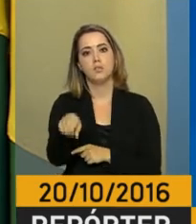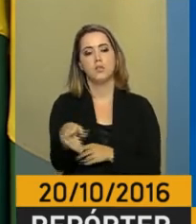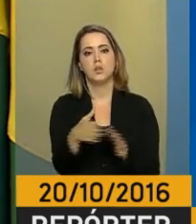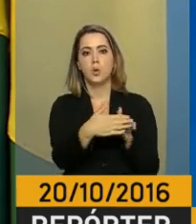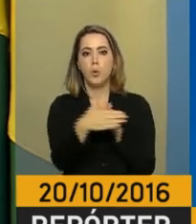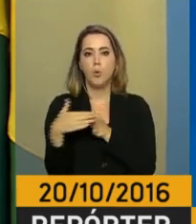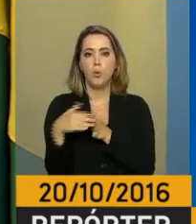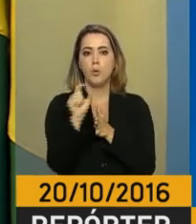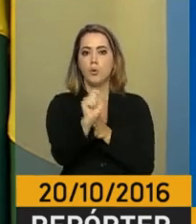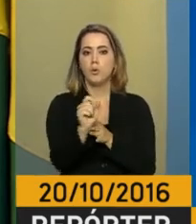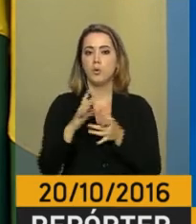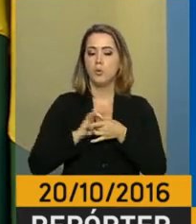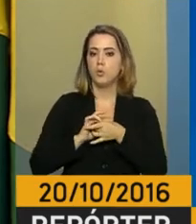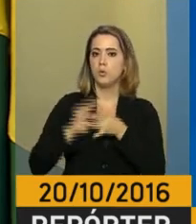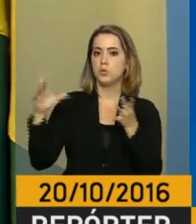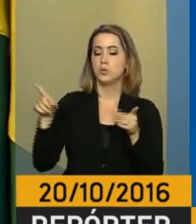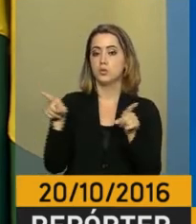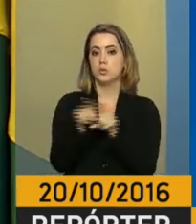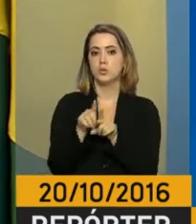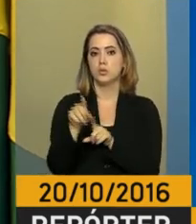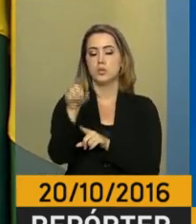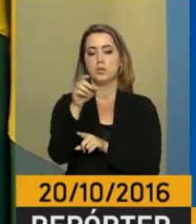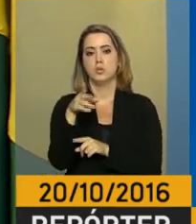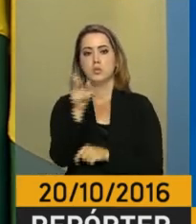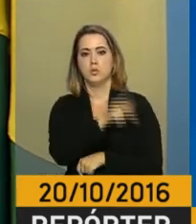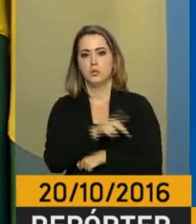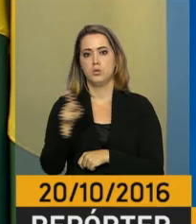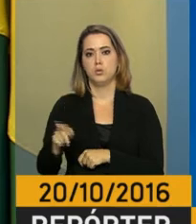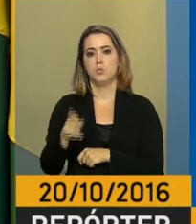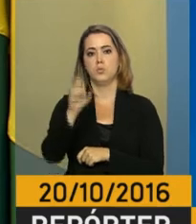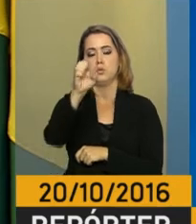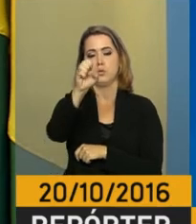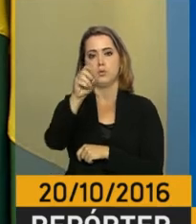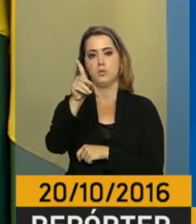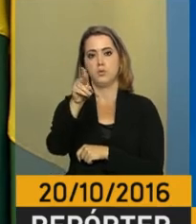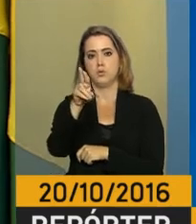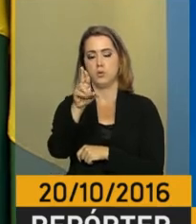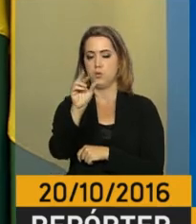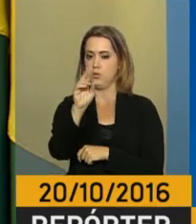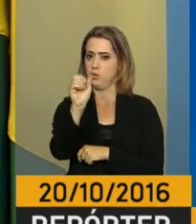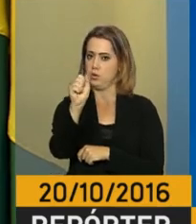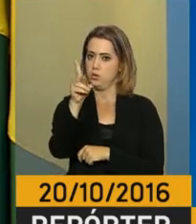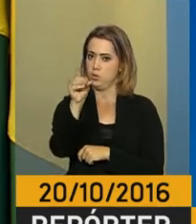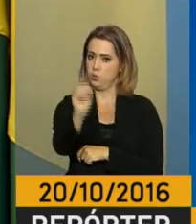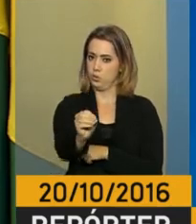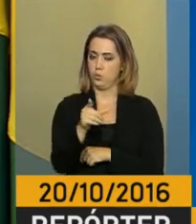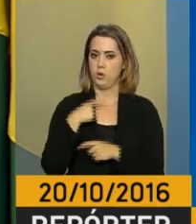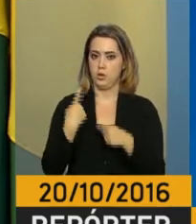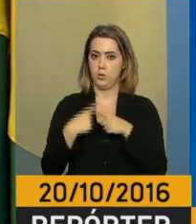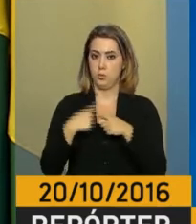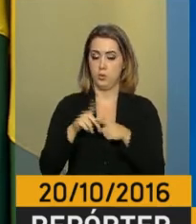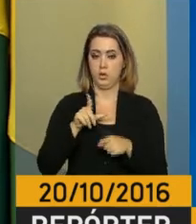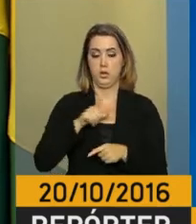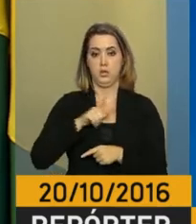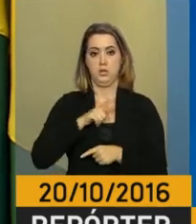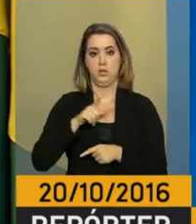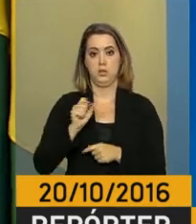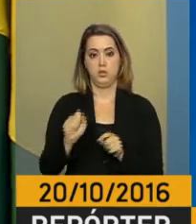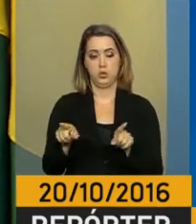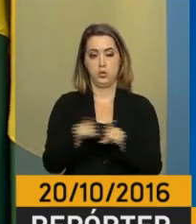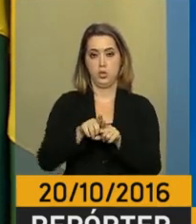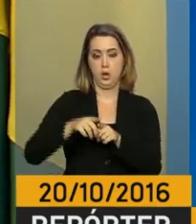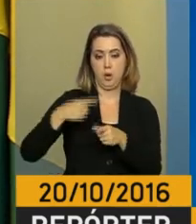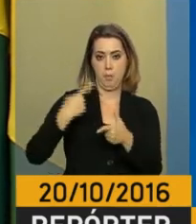pedido de liberação do professor Eduardo Kianka Rocha, detido na Rússia por trazer em sua bagagem a substância